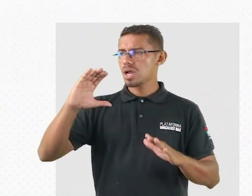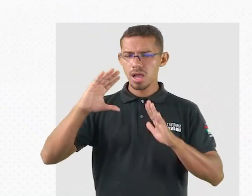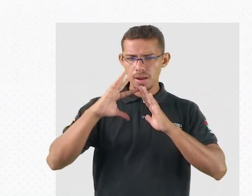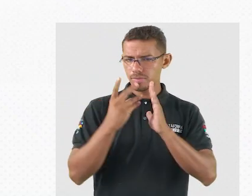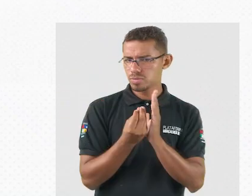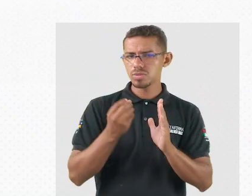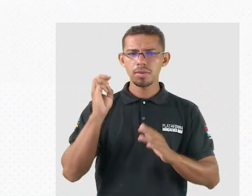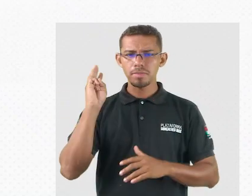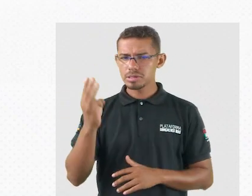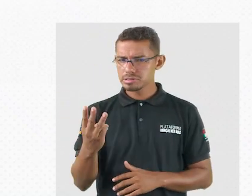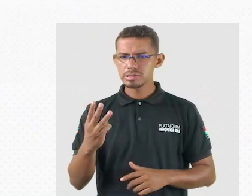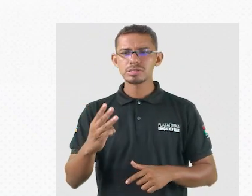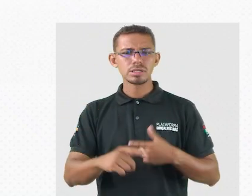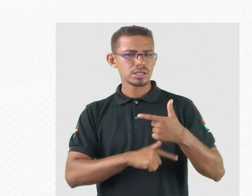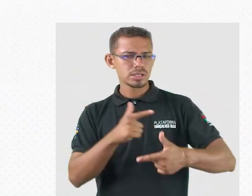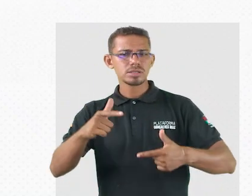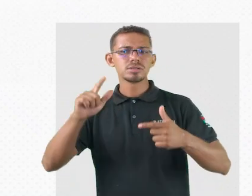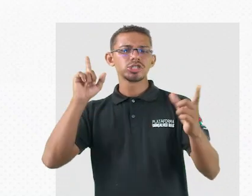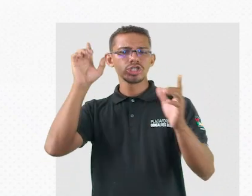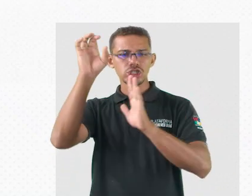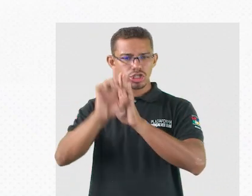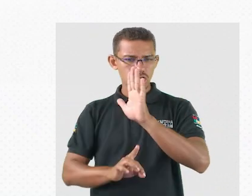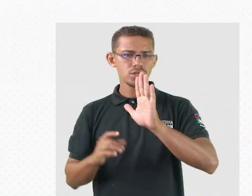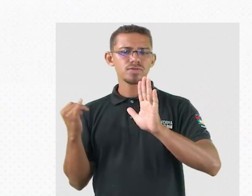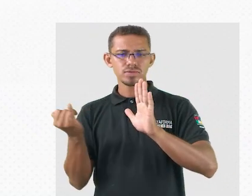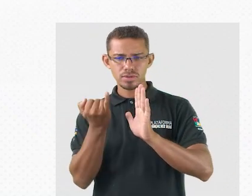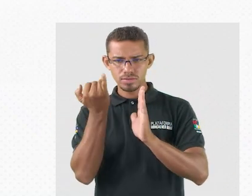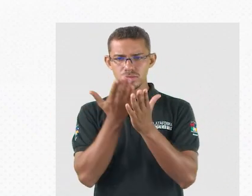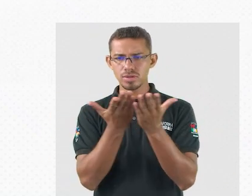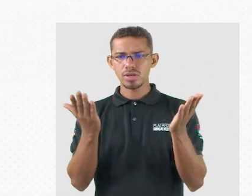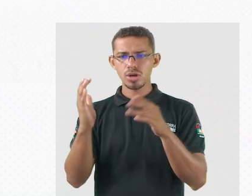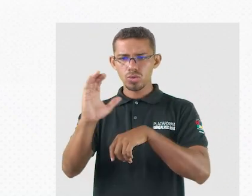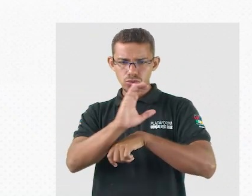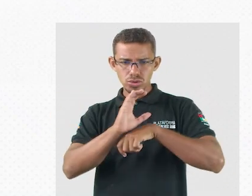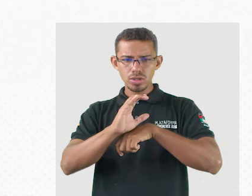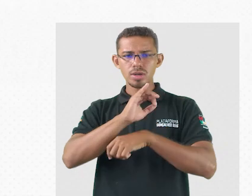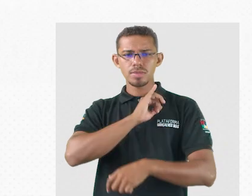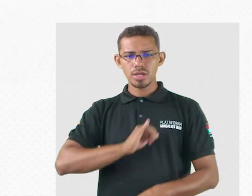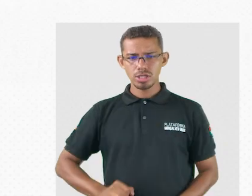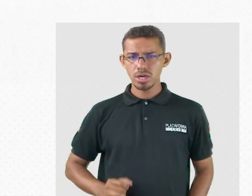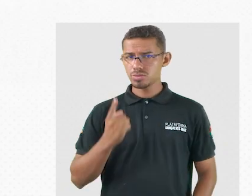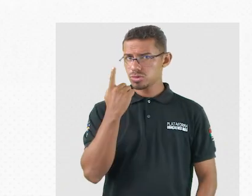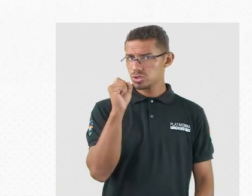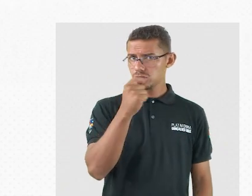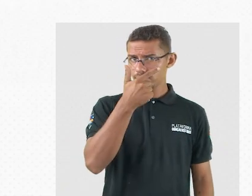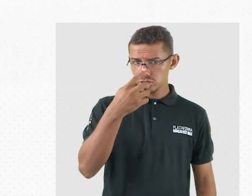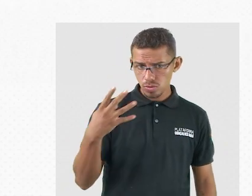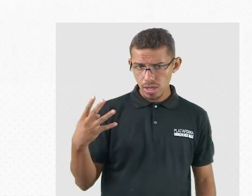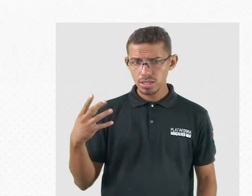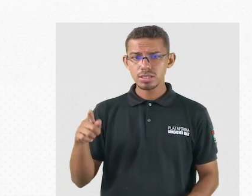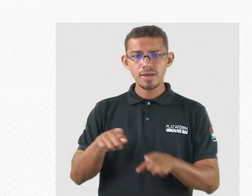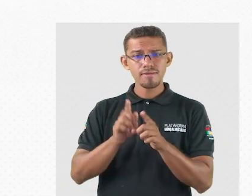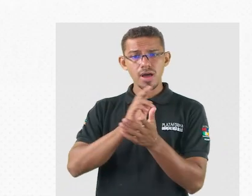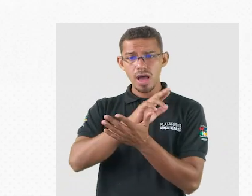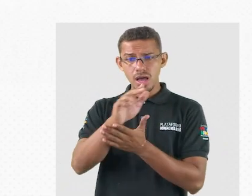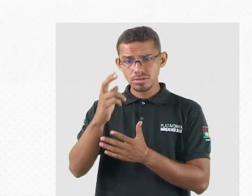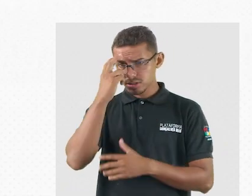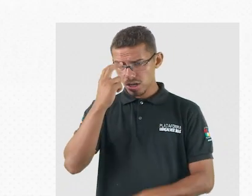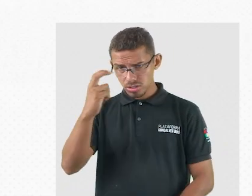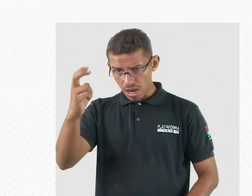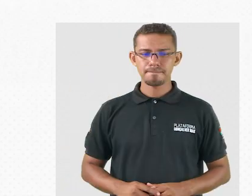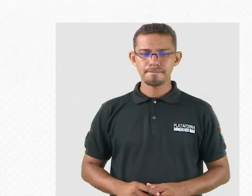que levantaram bandeiras pautadas em direitos fundamentais com base na Constituição Imperial de 1824. Vista por muitos intelectuais como uma